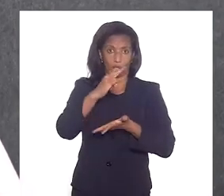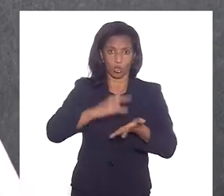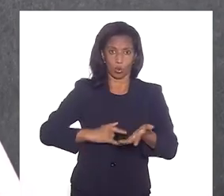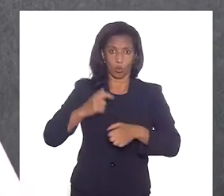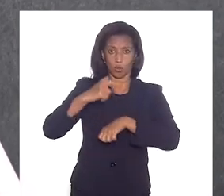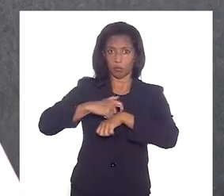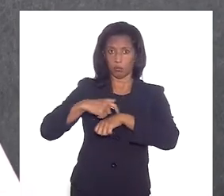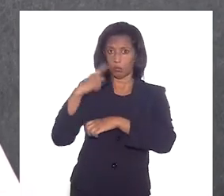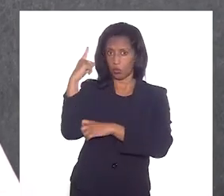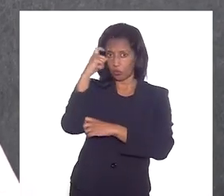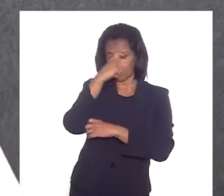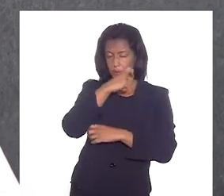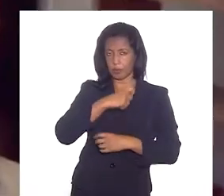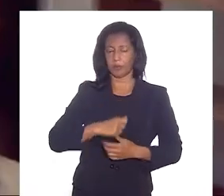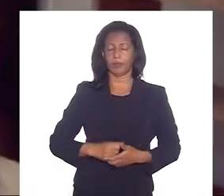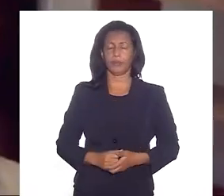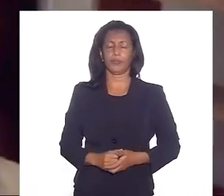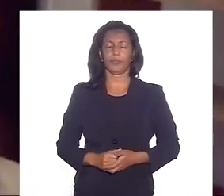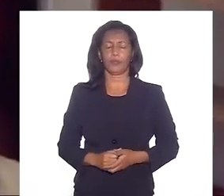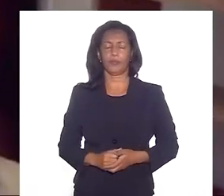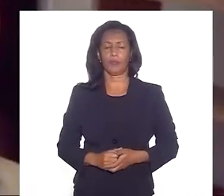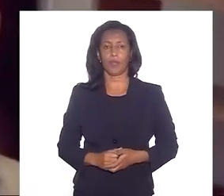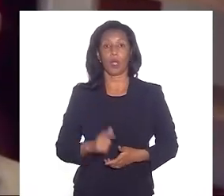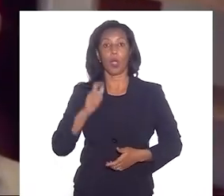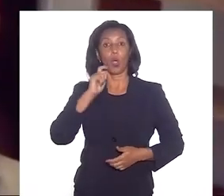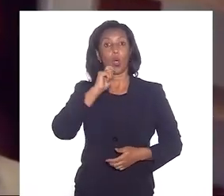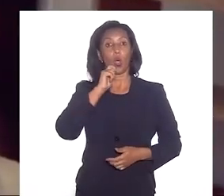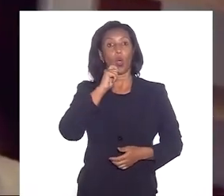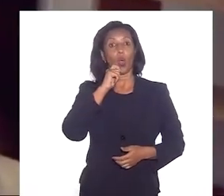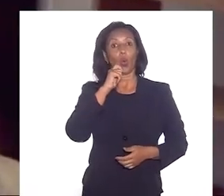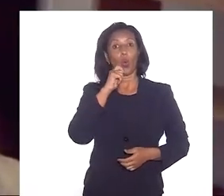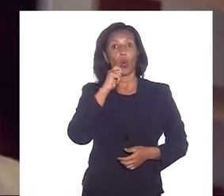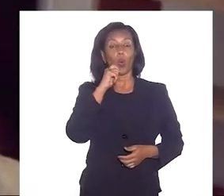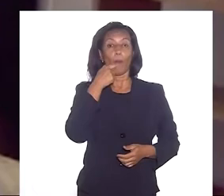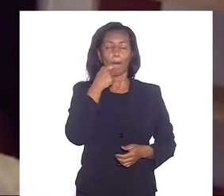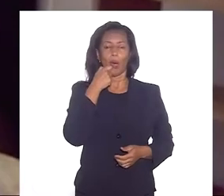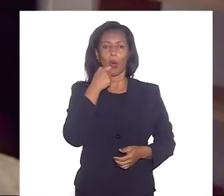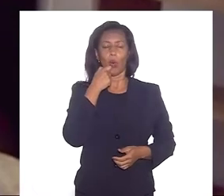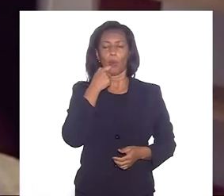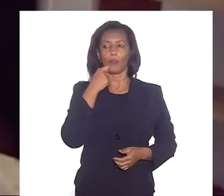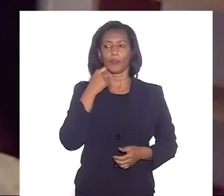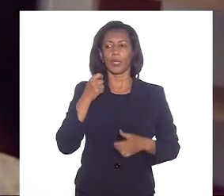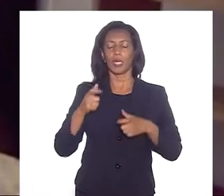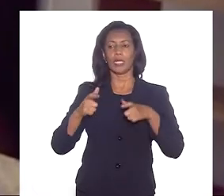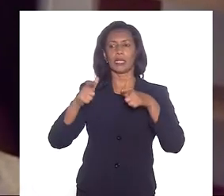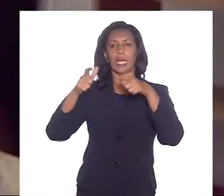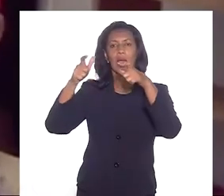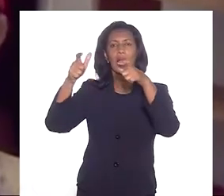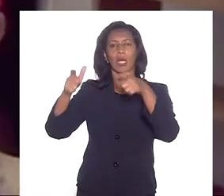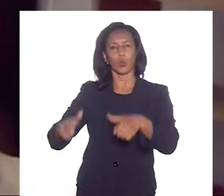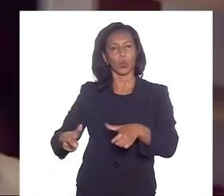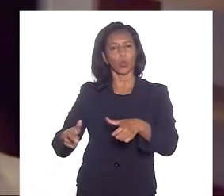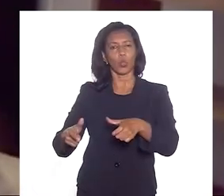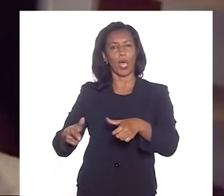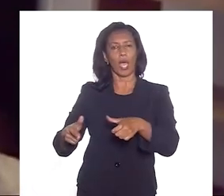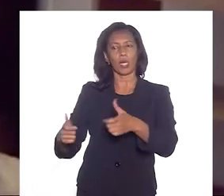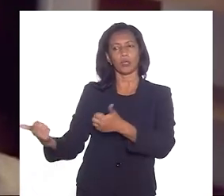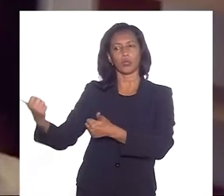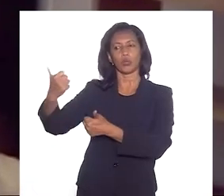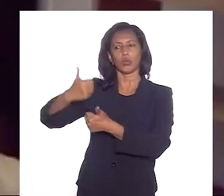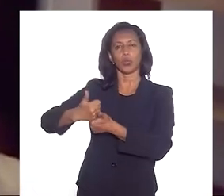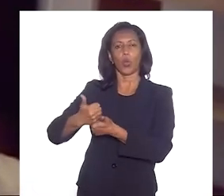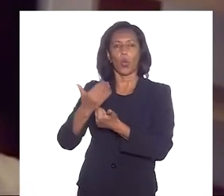nesse período mais conturbado? O pão, ele está no lugar de ancoramento, né? De uma comida